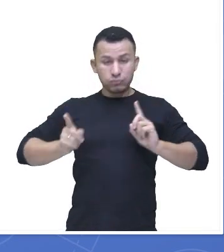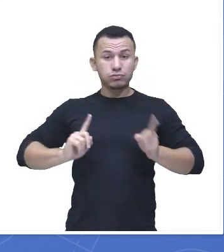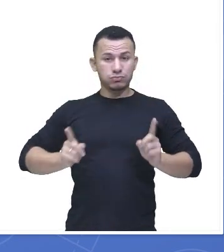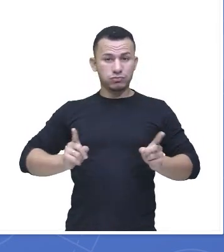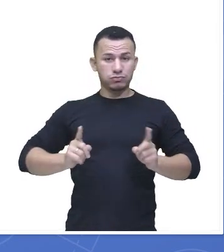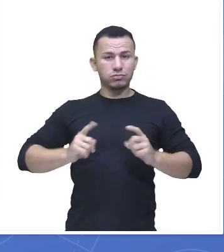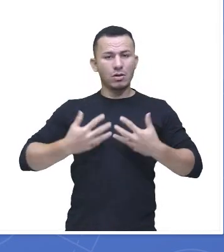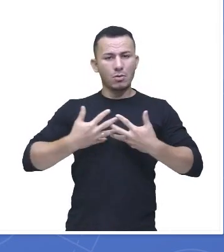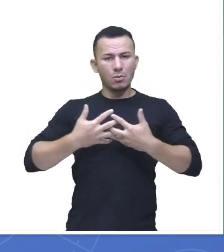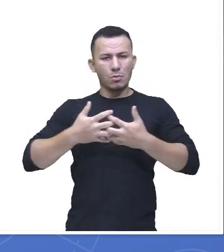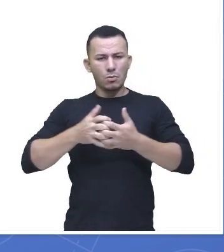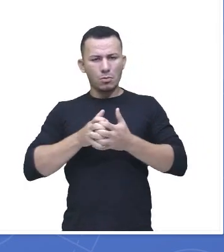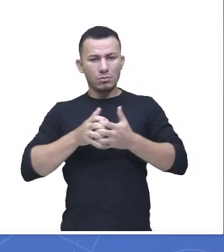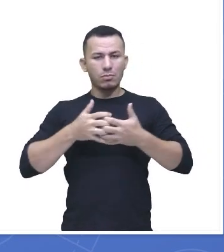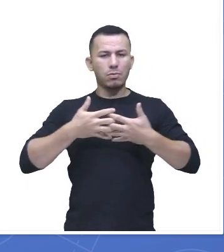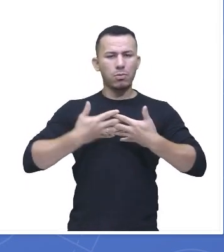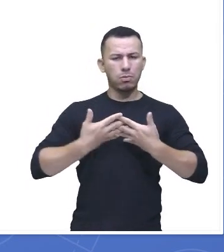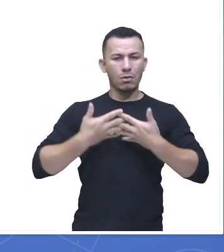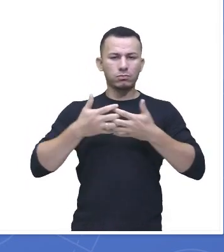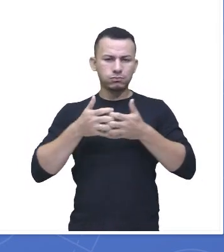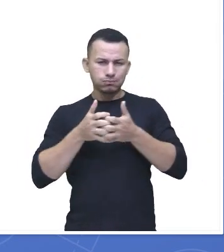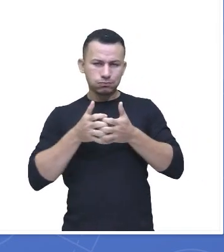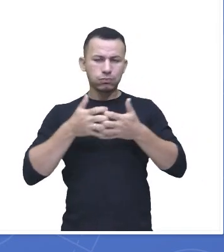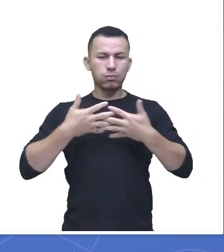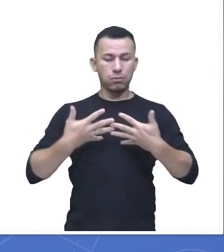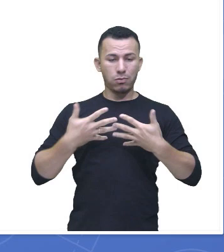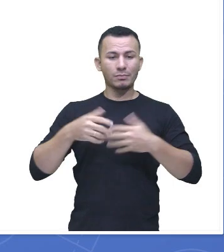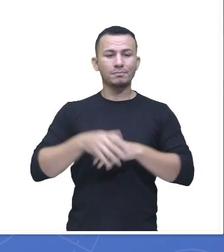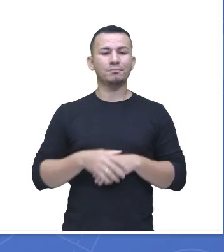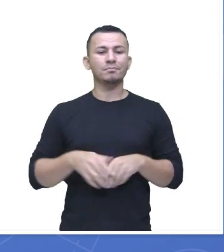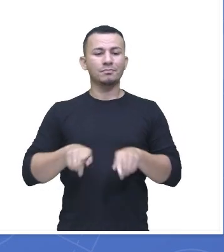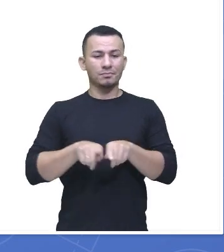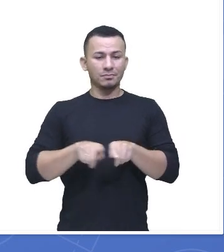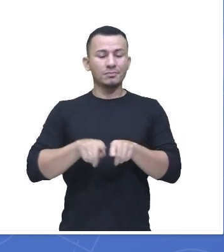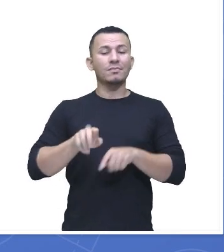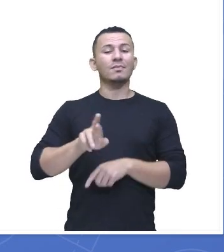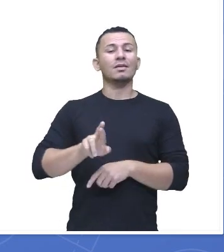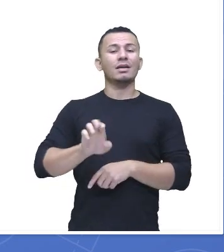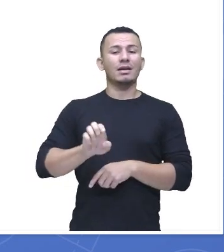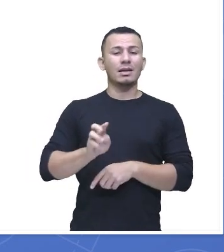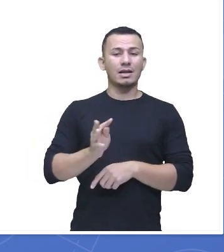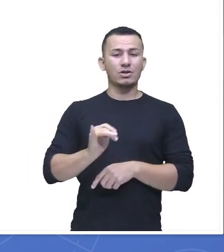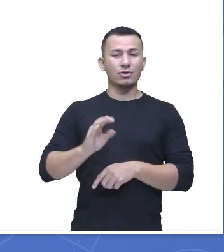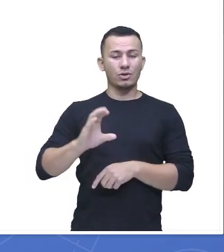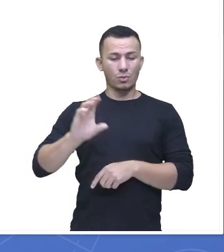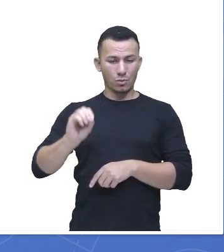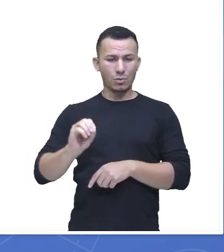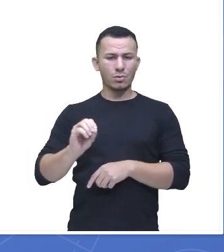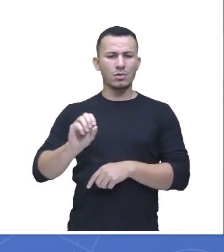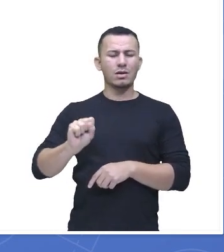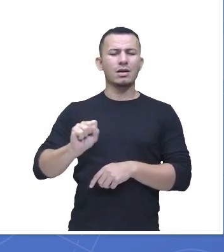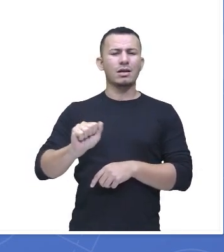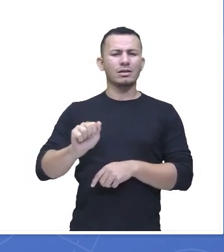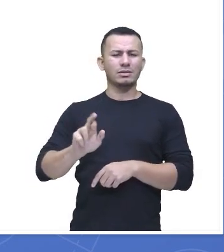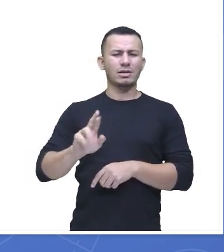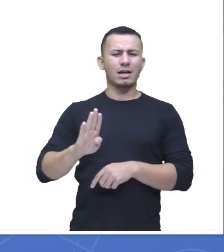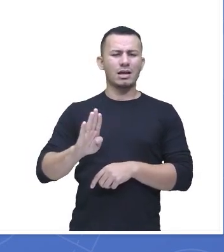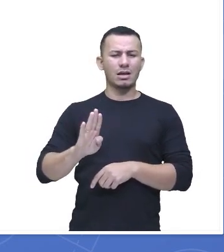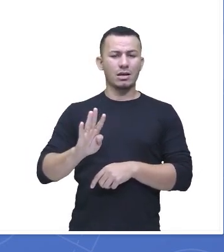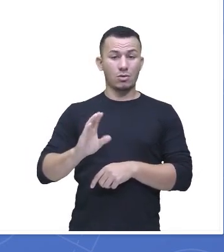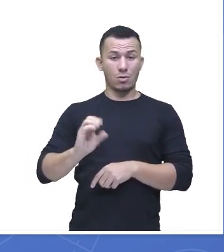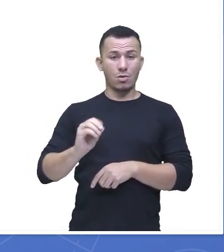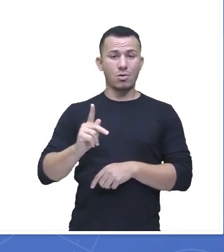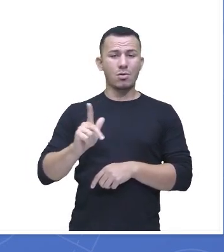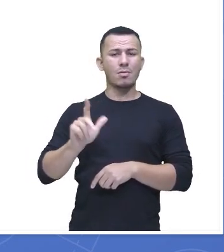a contração. E nós também temos o retículo sarcoplasmático, que é nada mais do que um depósito de íons